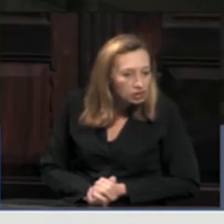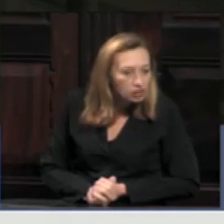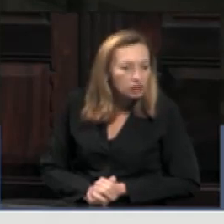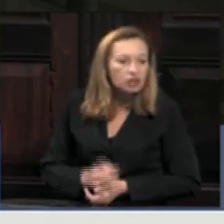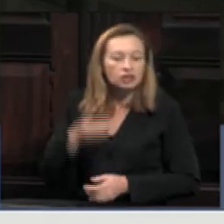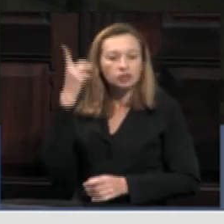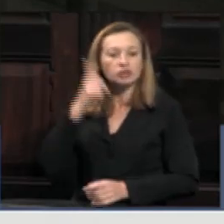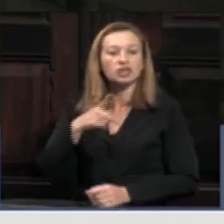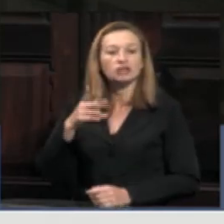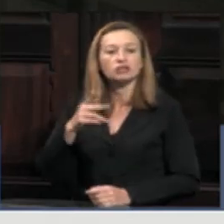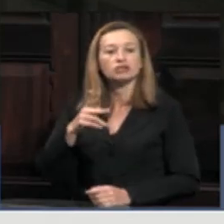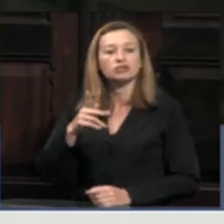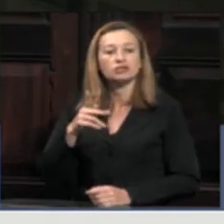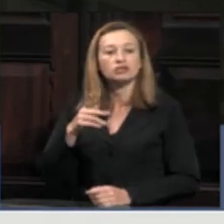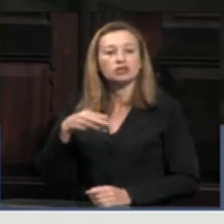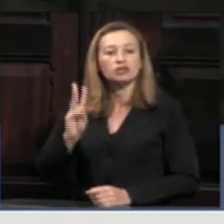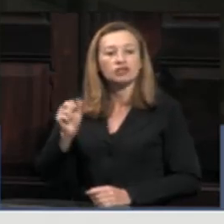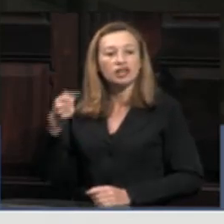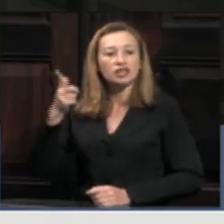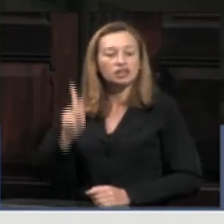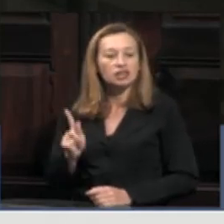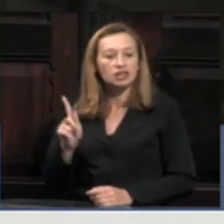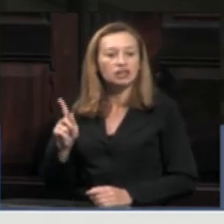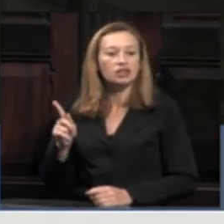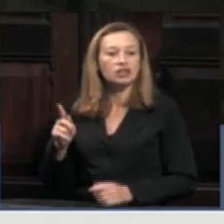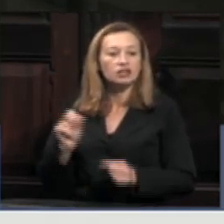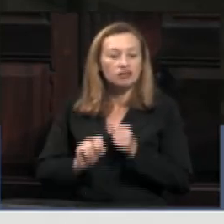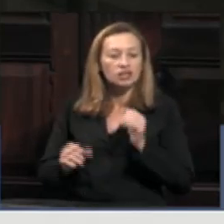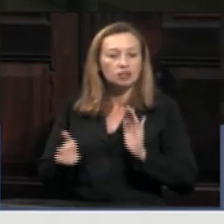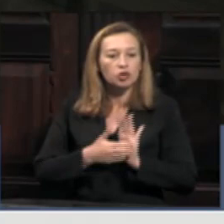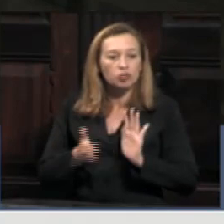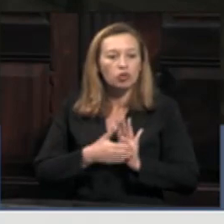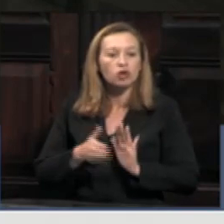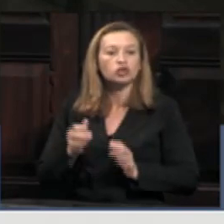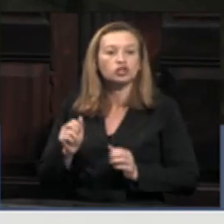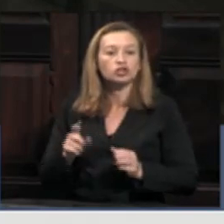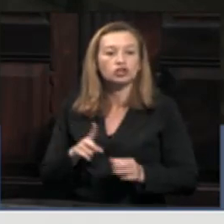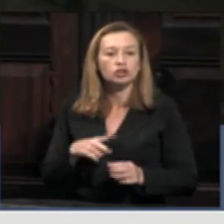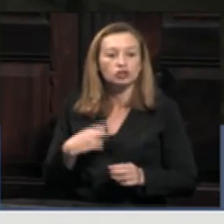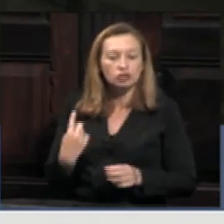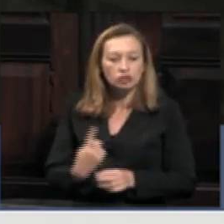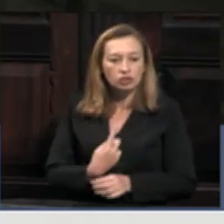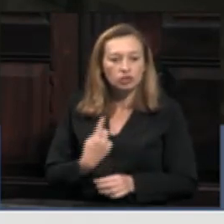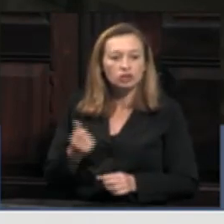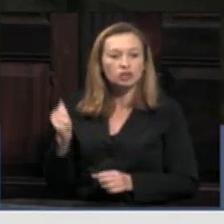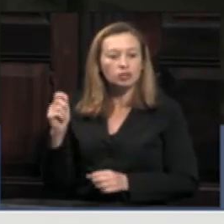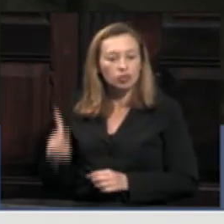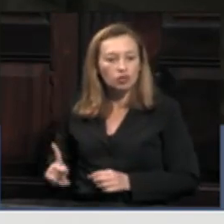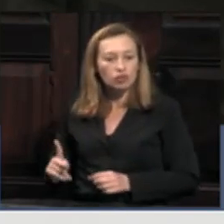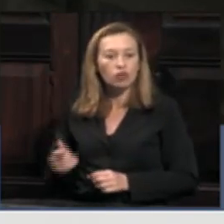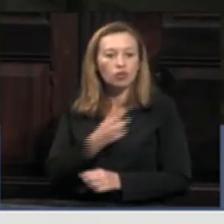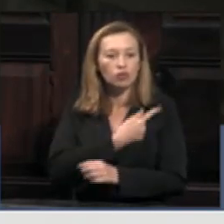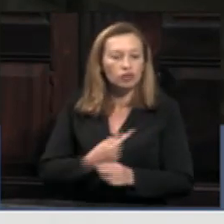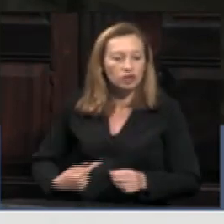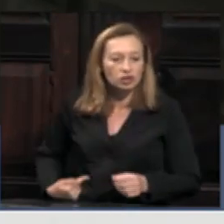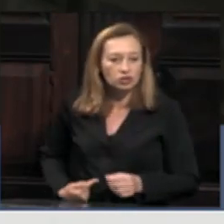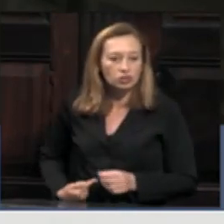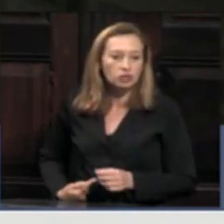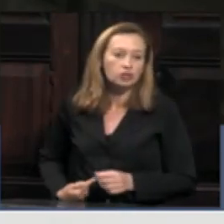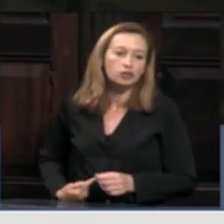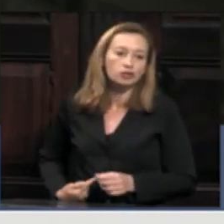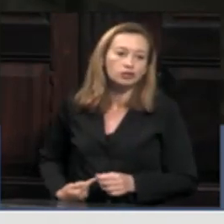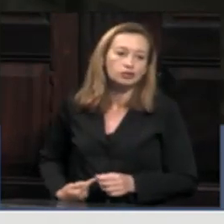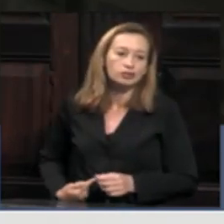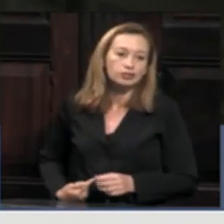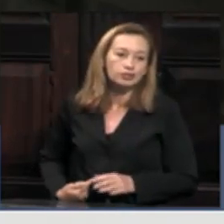essa proposta, o plenário aprovou, o governador seguramente...